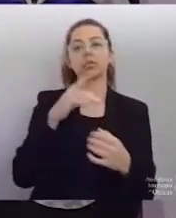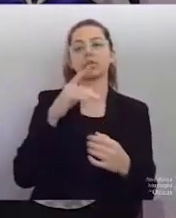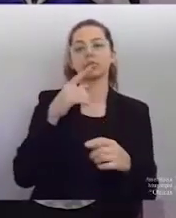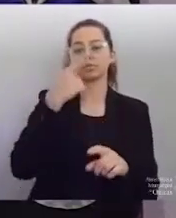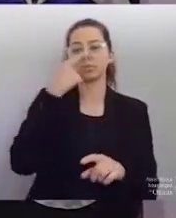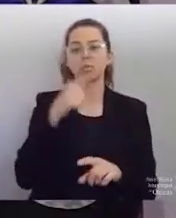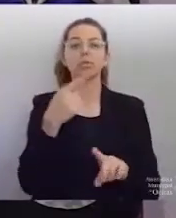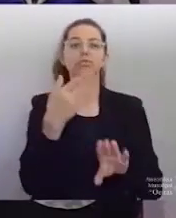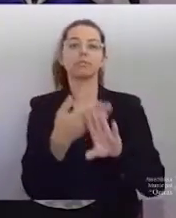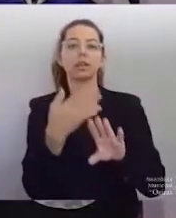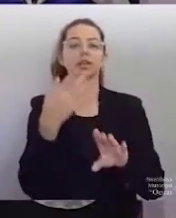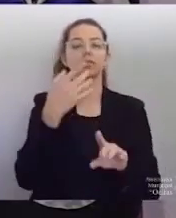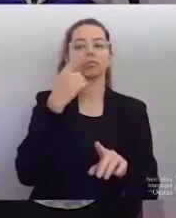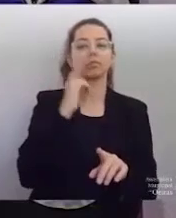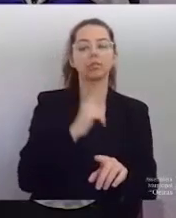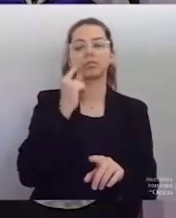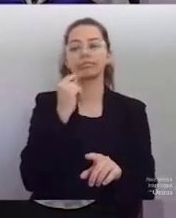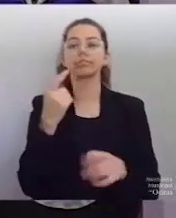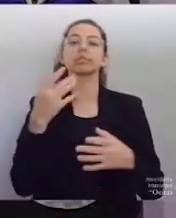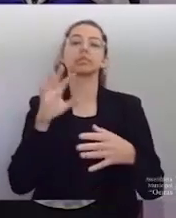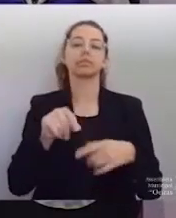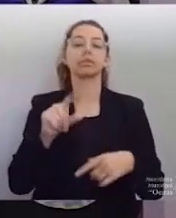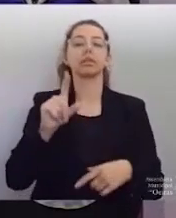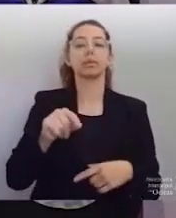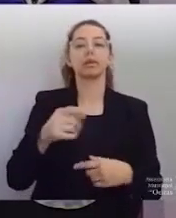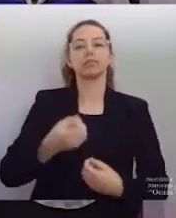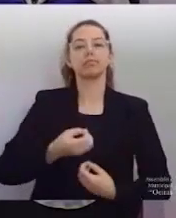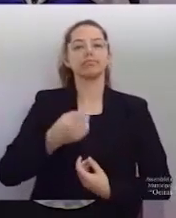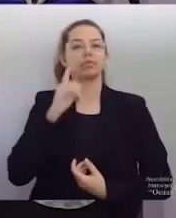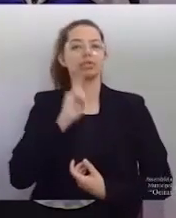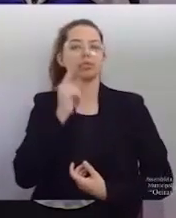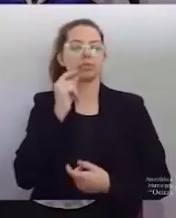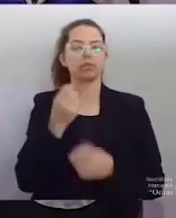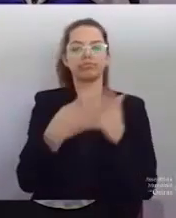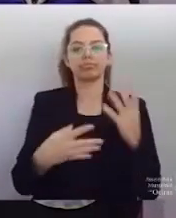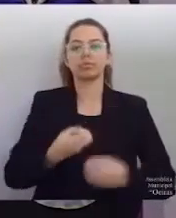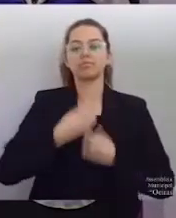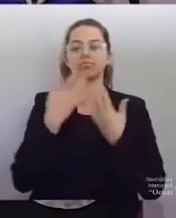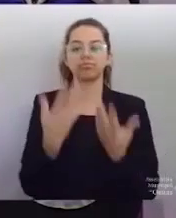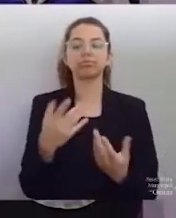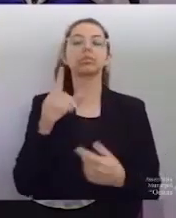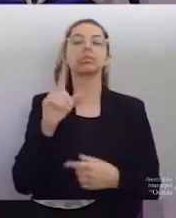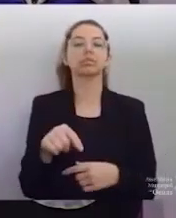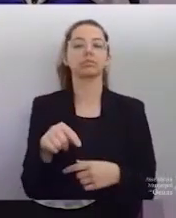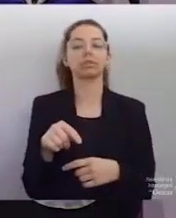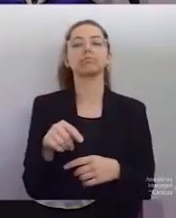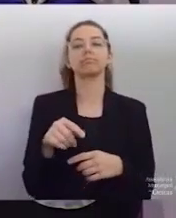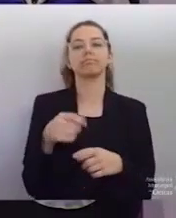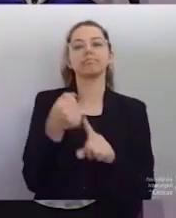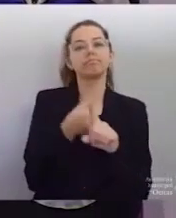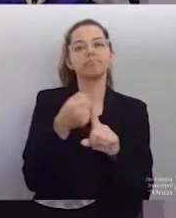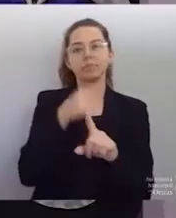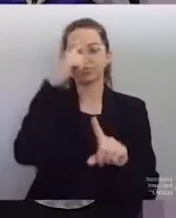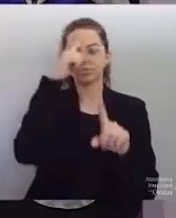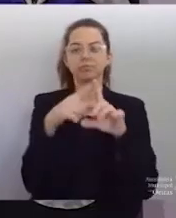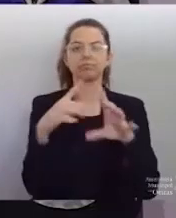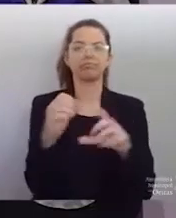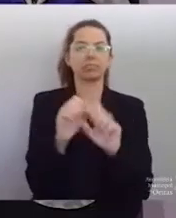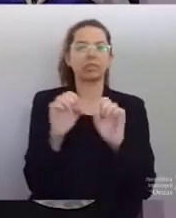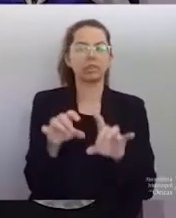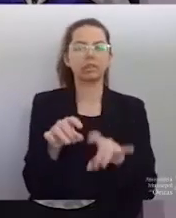e expressão de género e o apoio às medidas de combate à discriminação e de respostas especializadas às